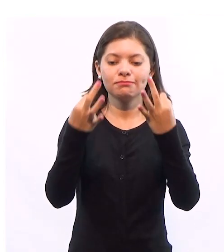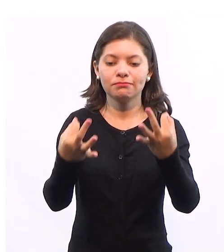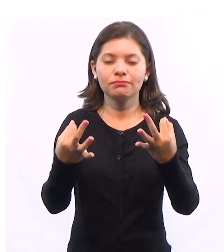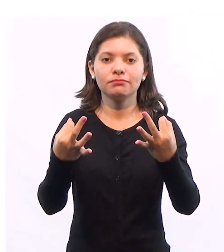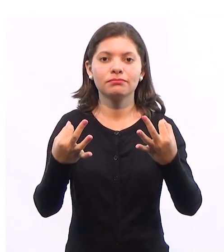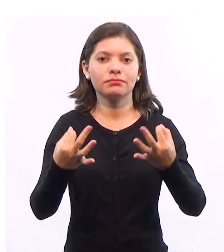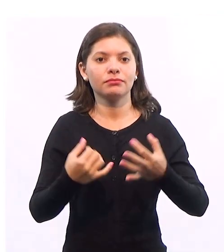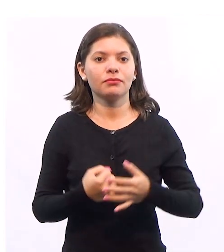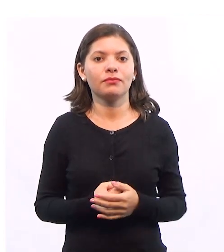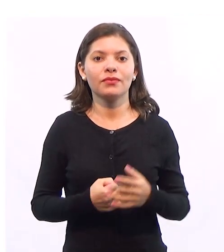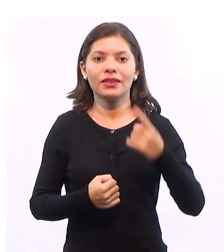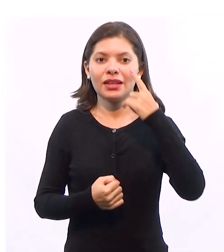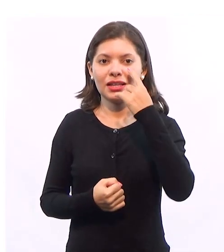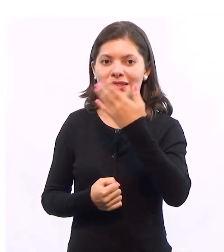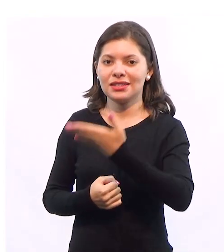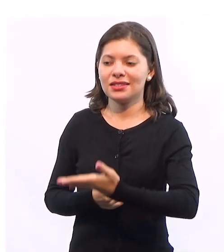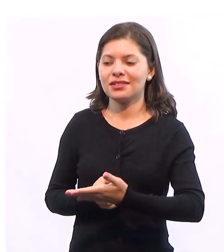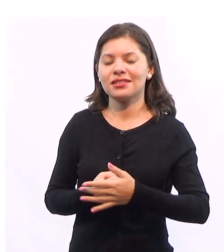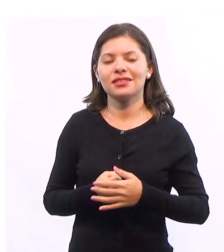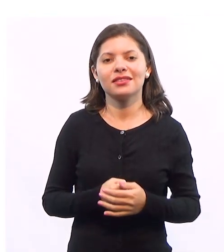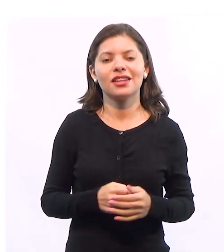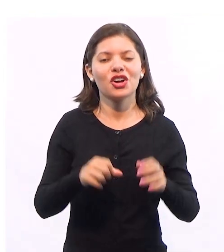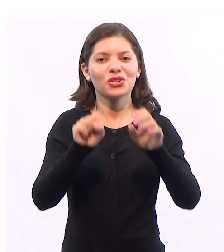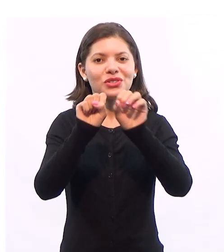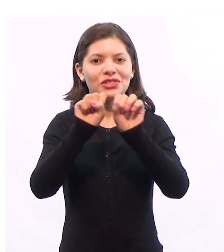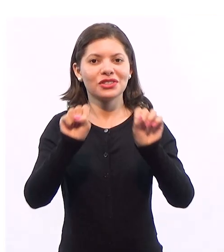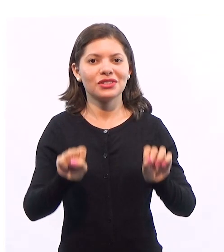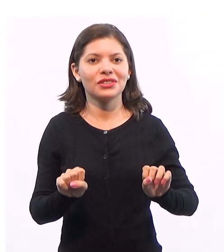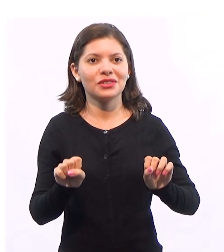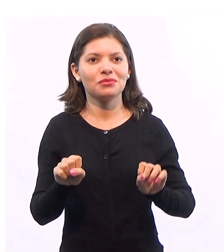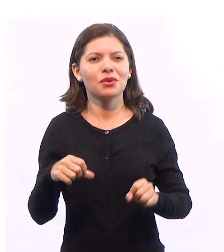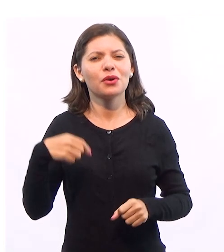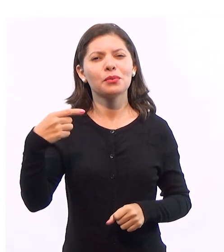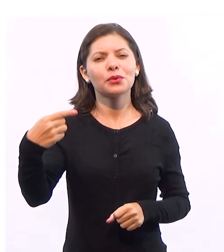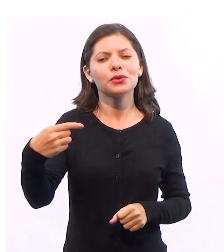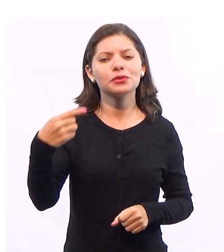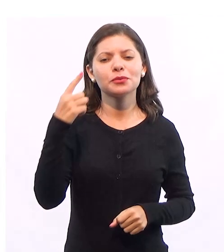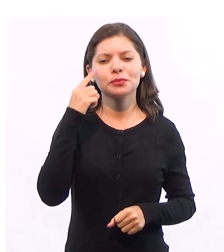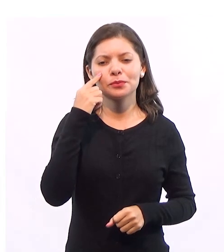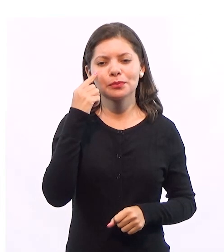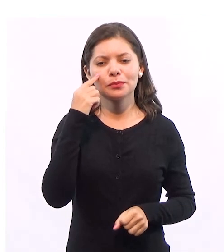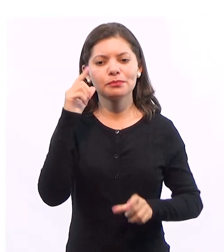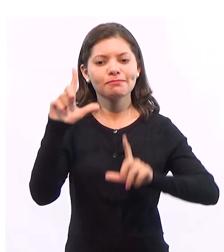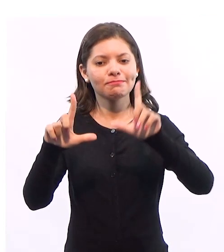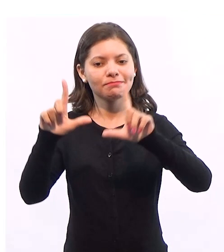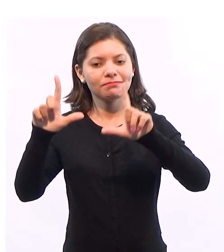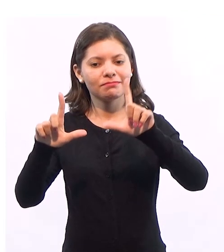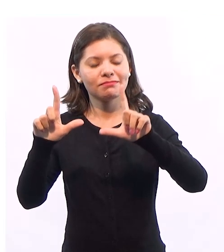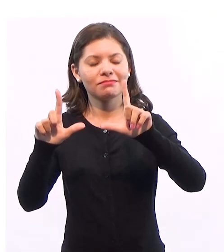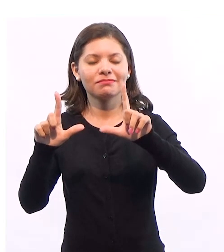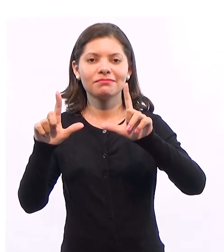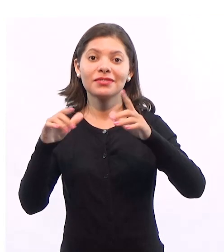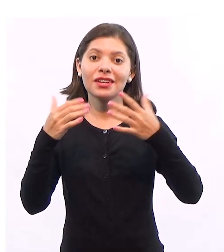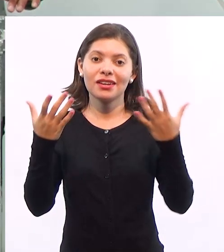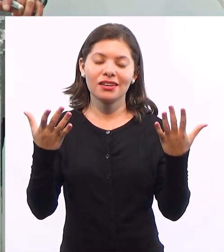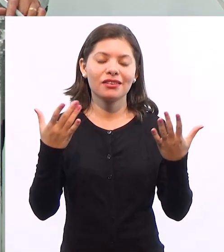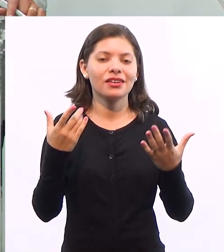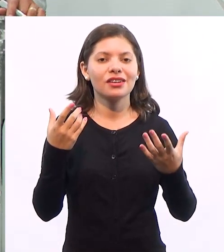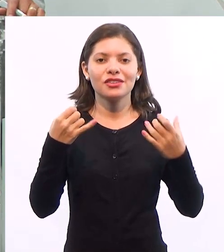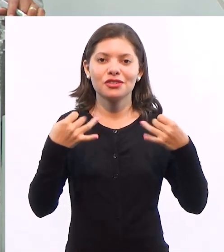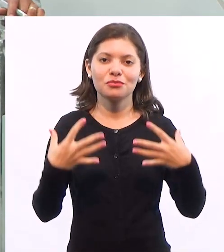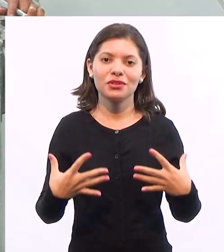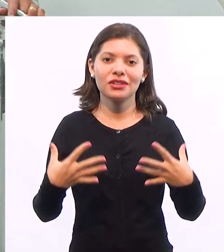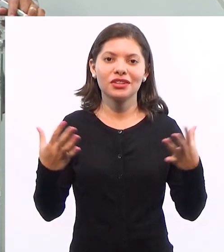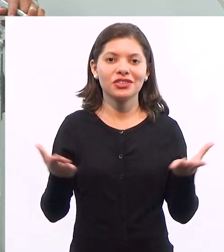foco de atenção. Isso aqui é um sistema. Deixa eu ver como é que está o próximo aqui. É isso mesmo, ó. Como eu falei para